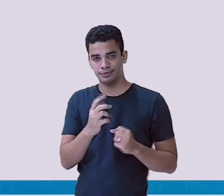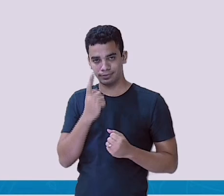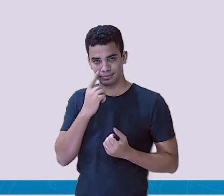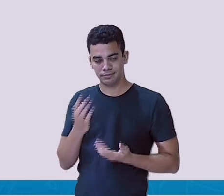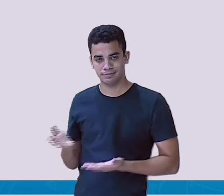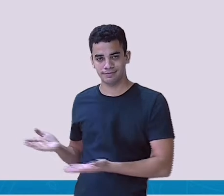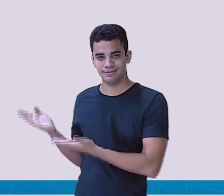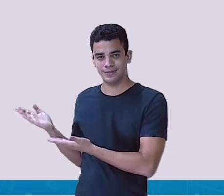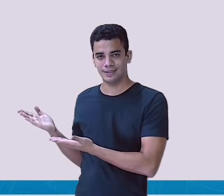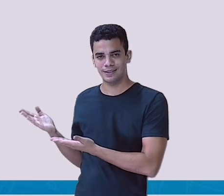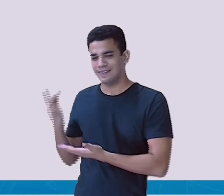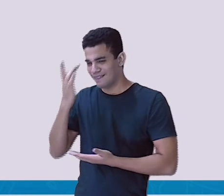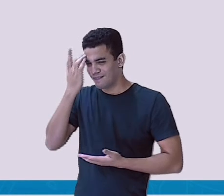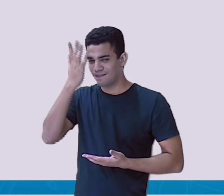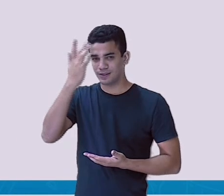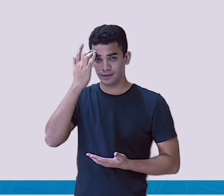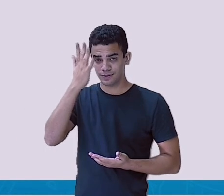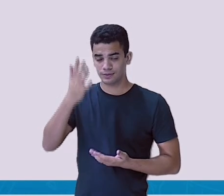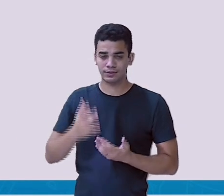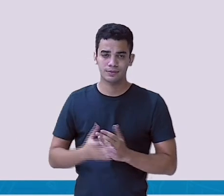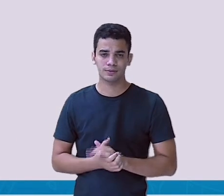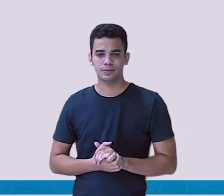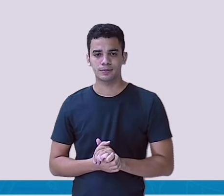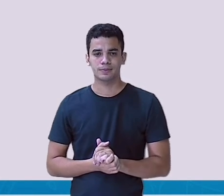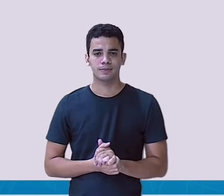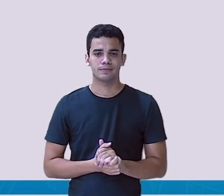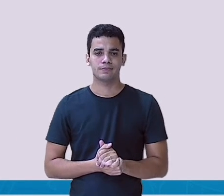Só pediu para calcular o perímetro.